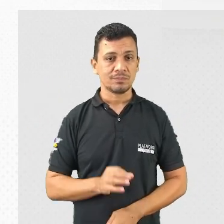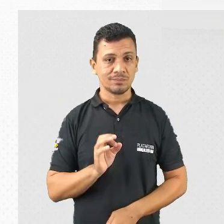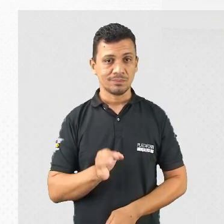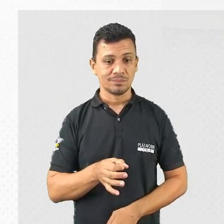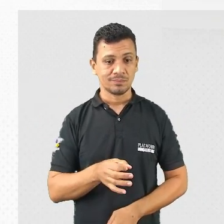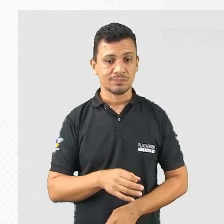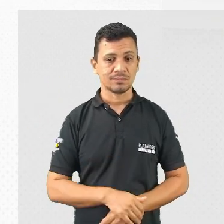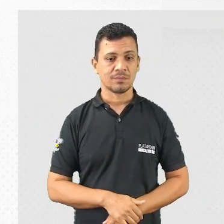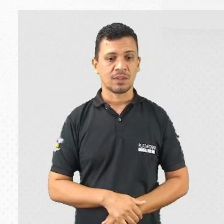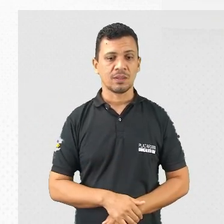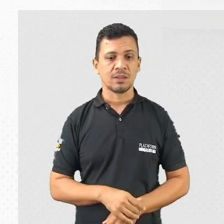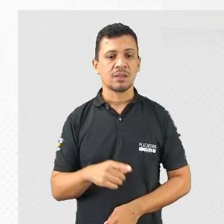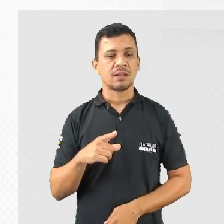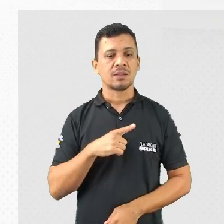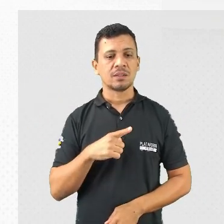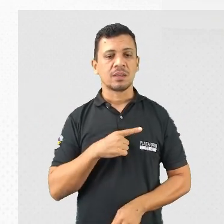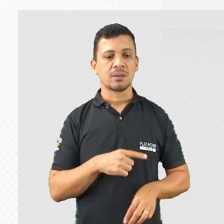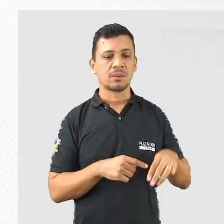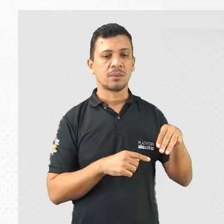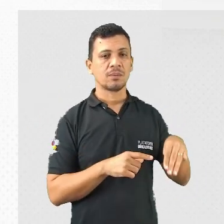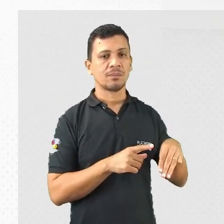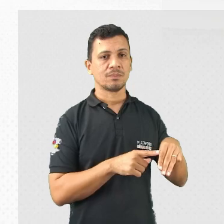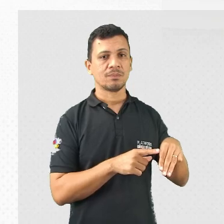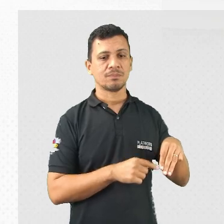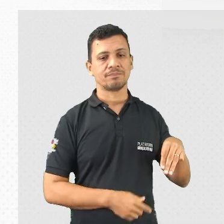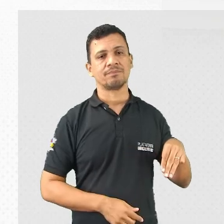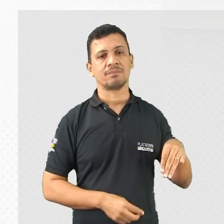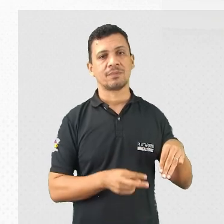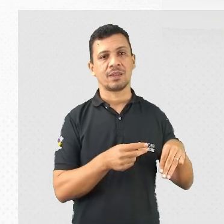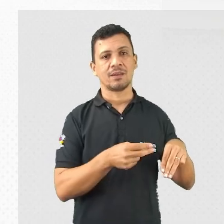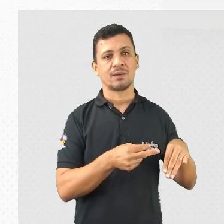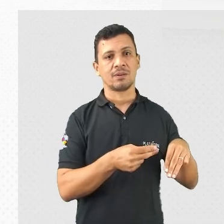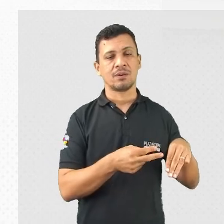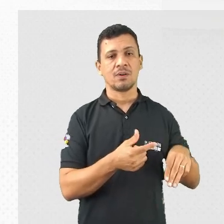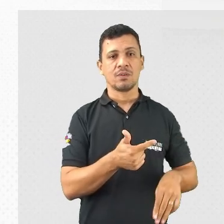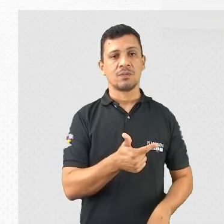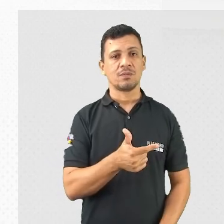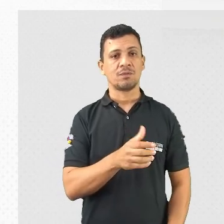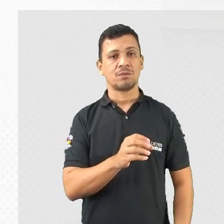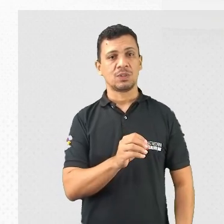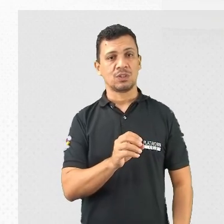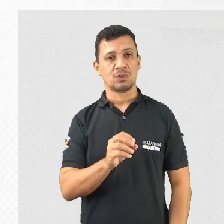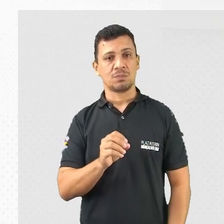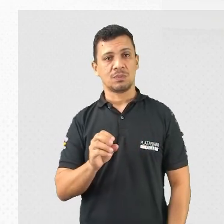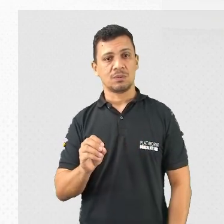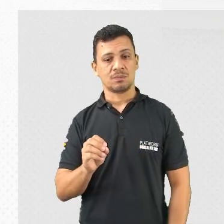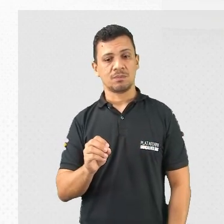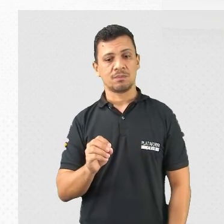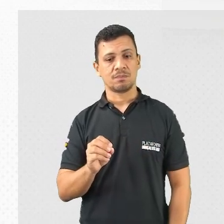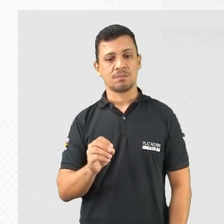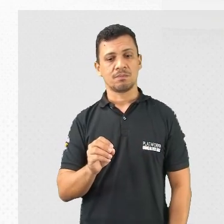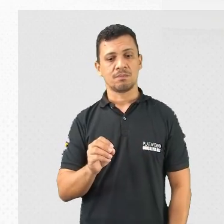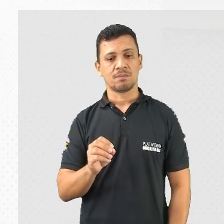certo? Então, você vai ter o montante é igual a 20.000